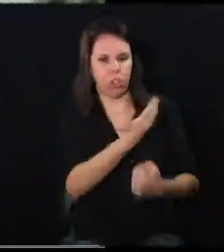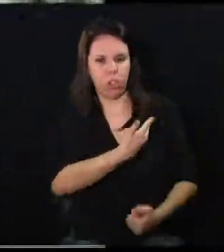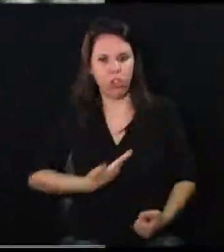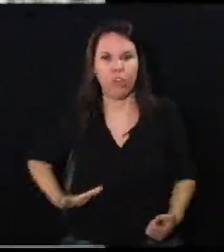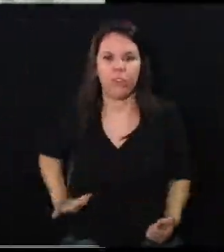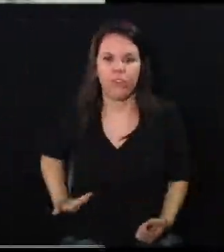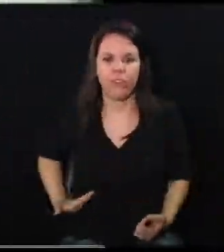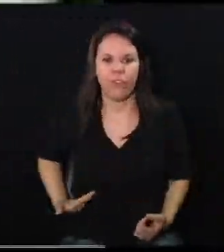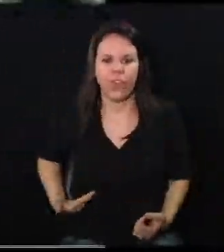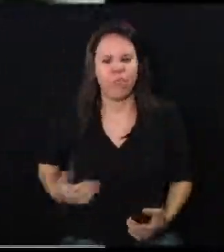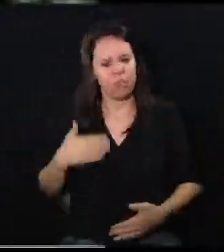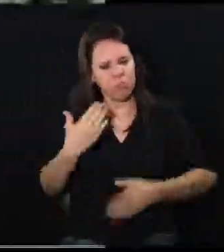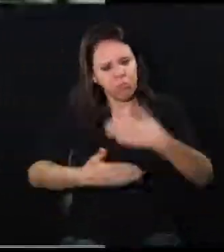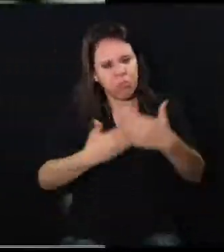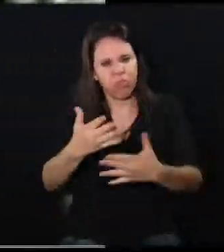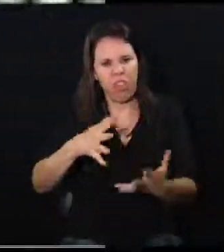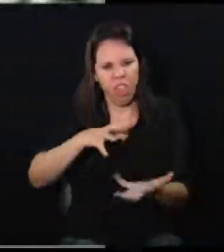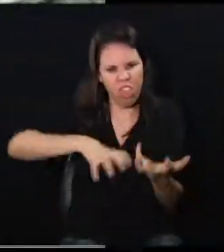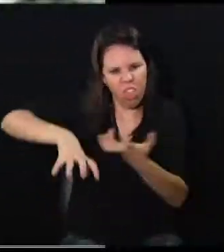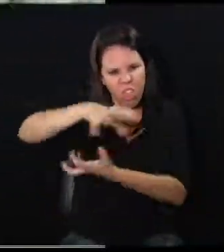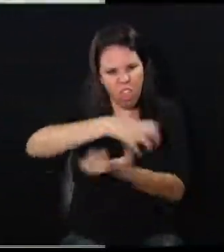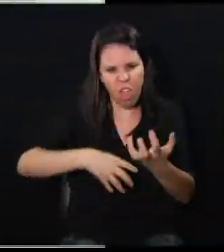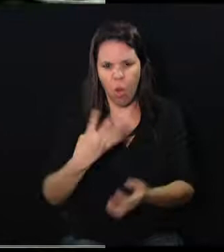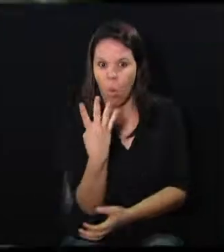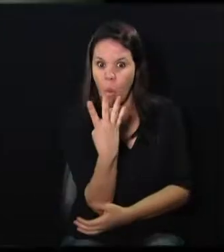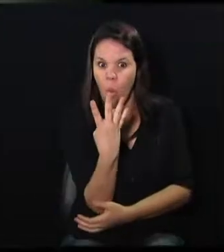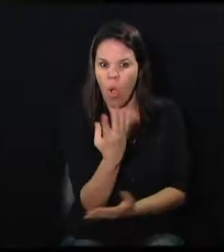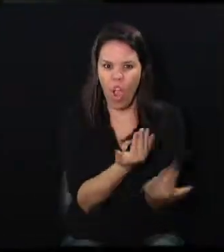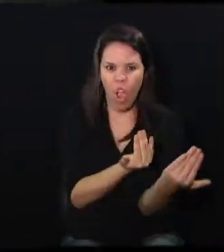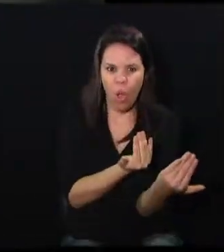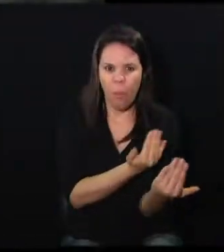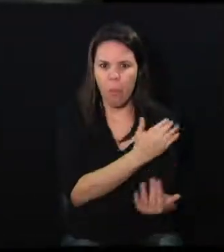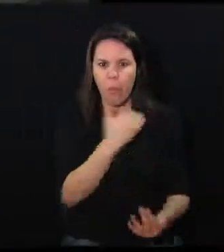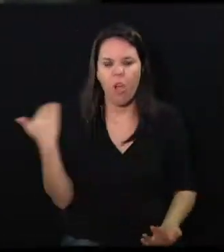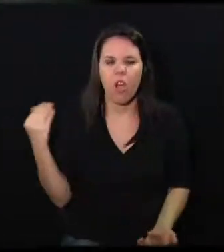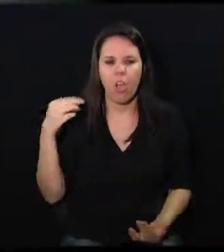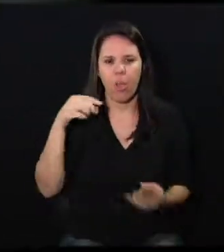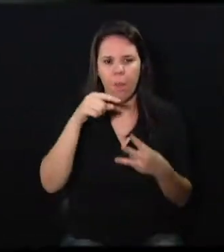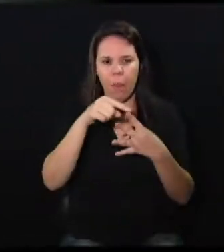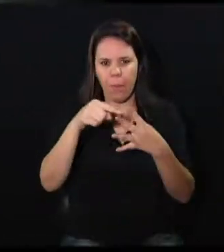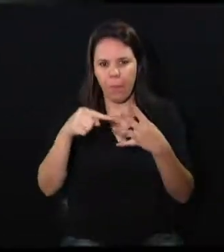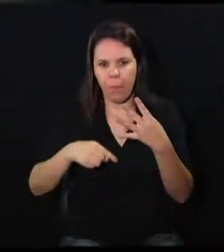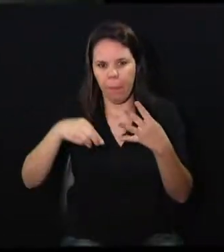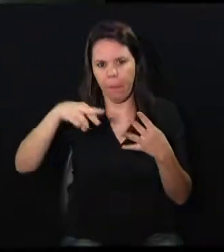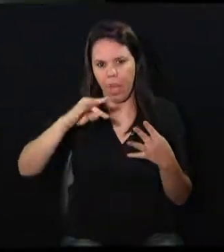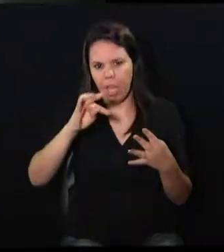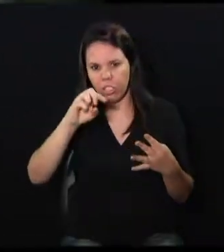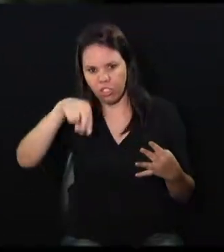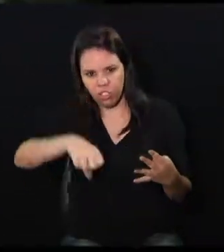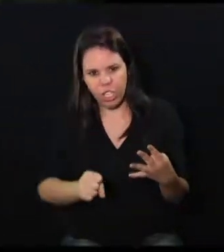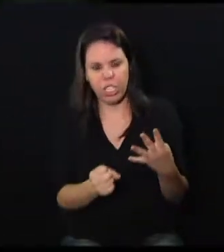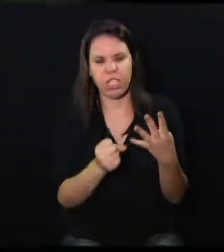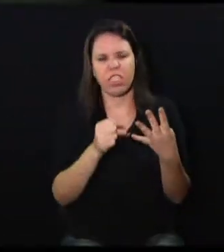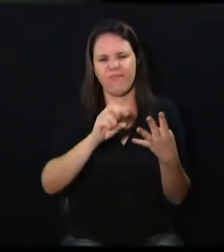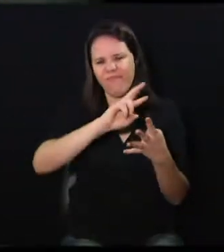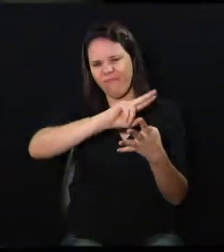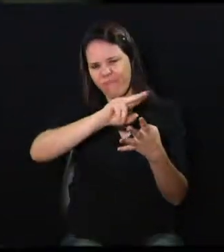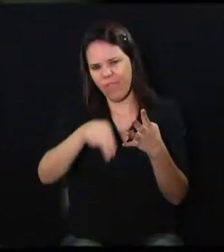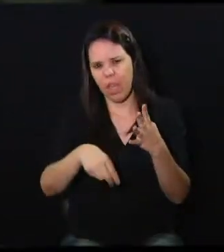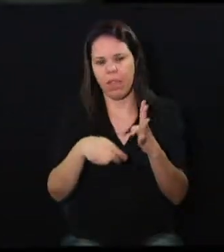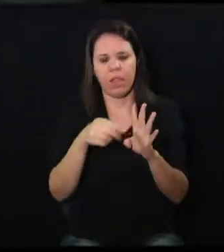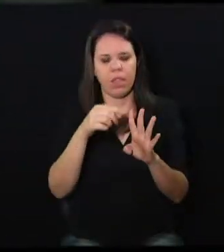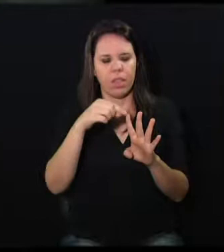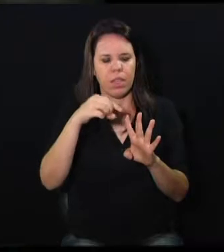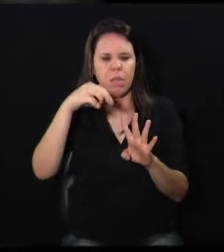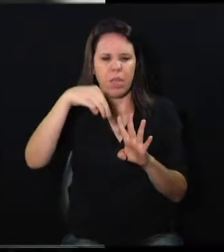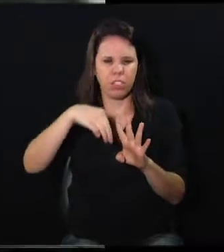Durante o conflito, 4 jovens morreram: Martins, Miragaia, Drauzio e Camargo. As iniciais dos